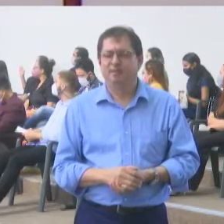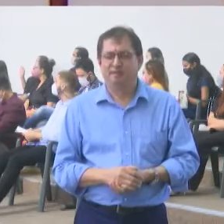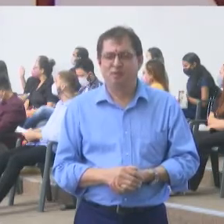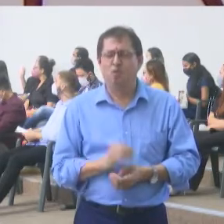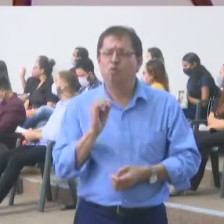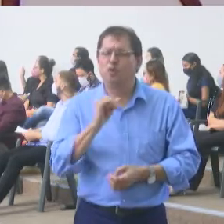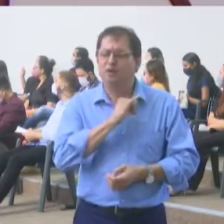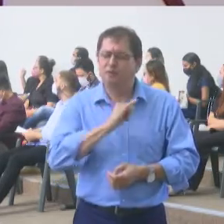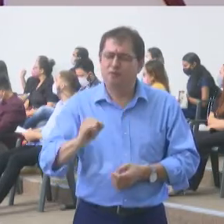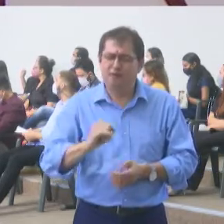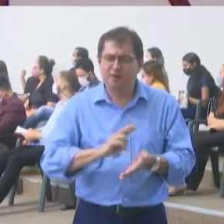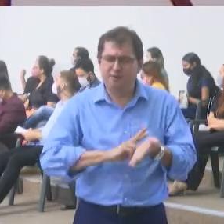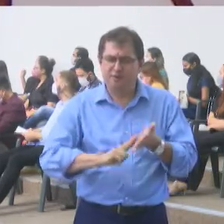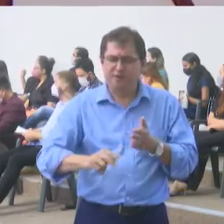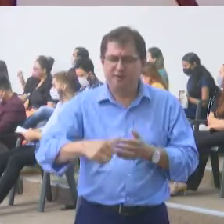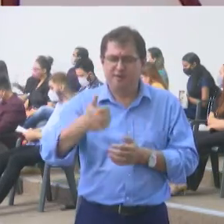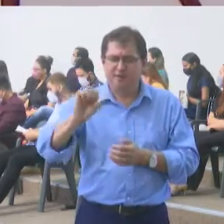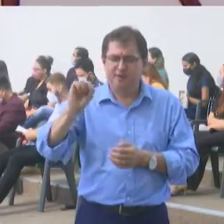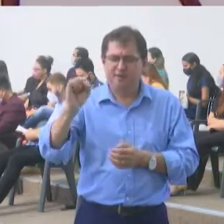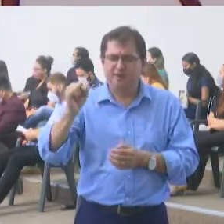diz, versículo 18.